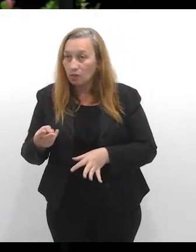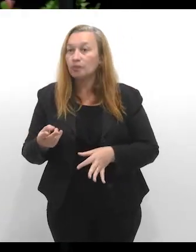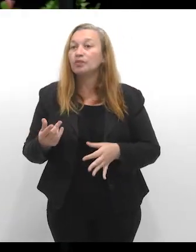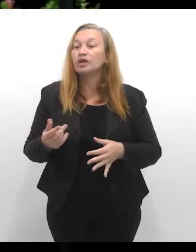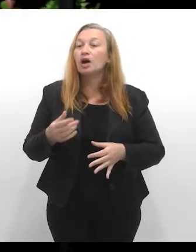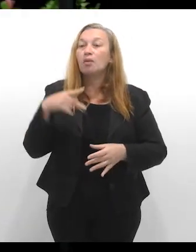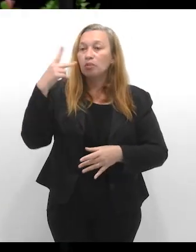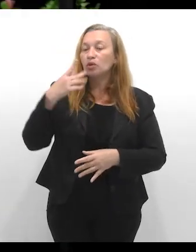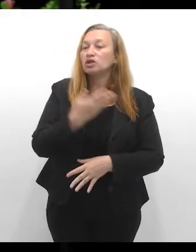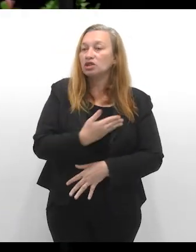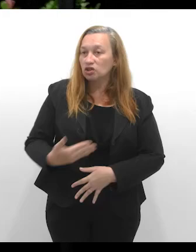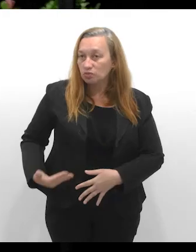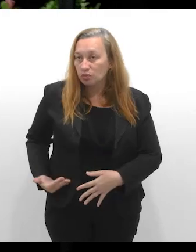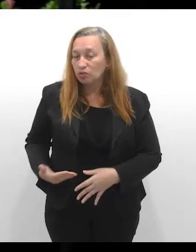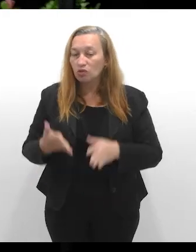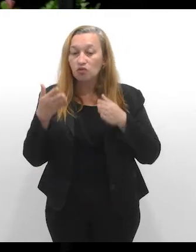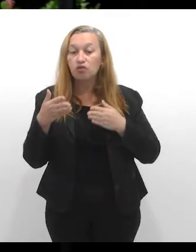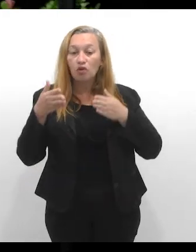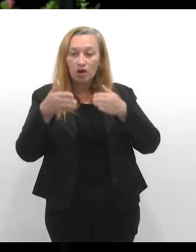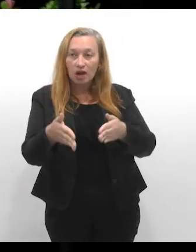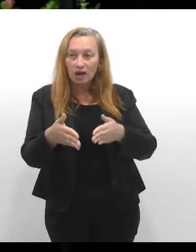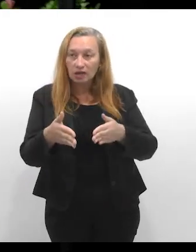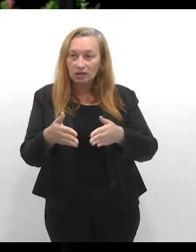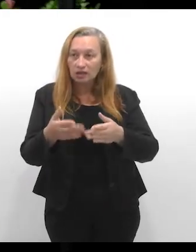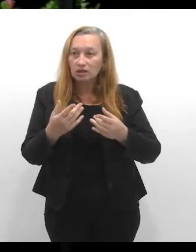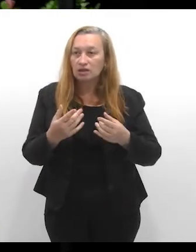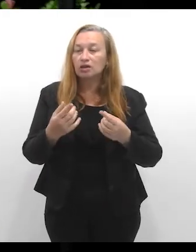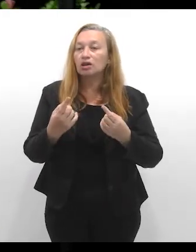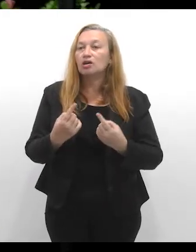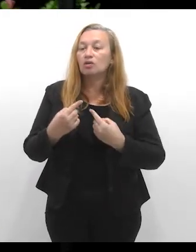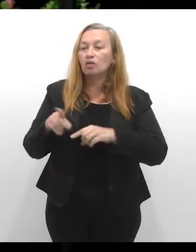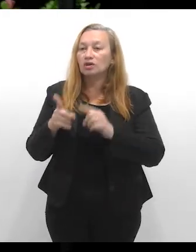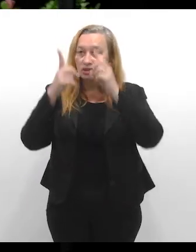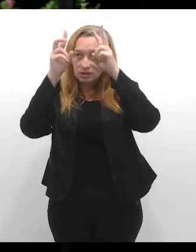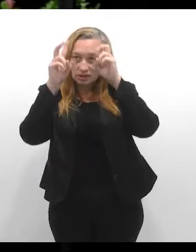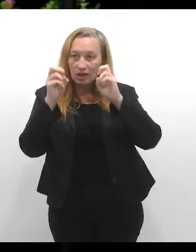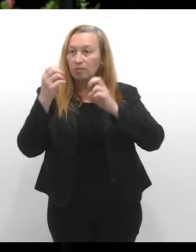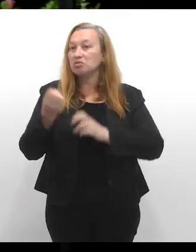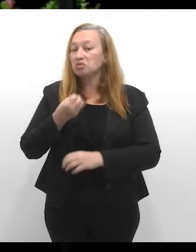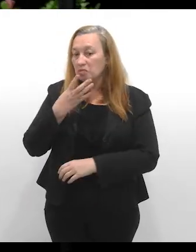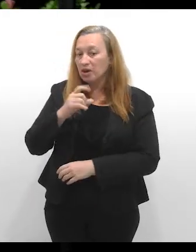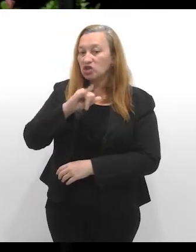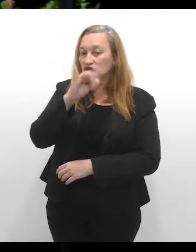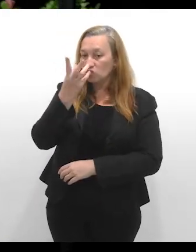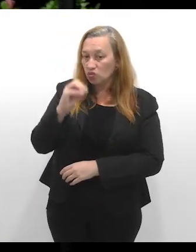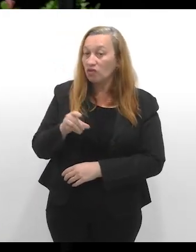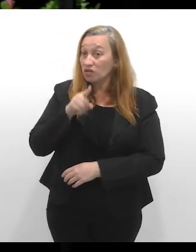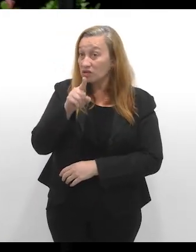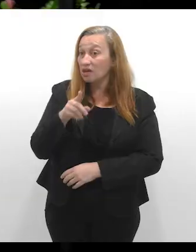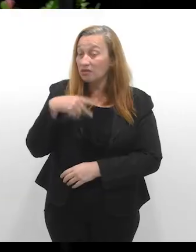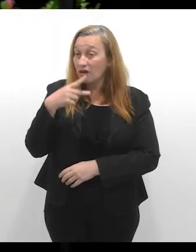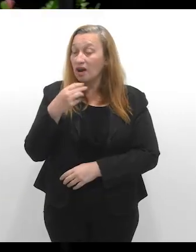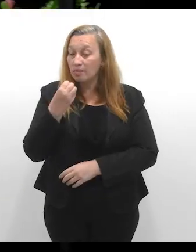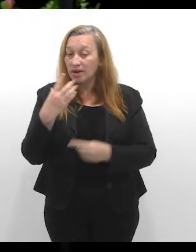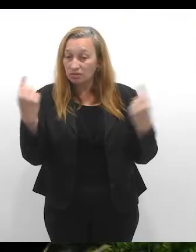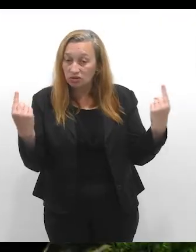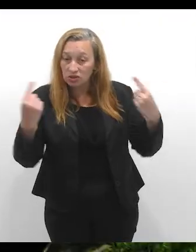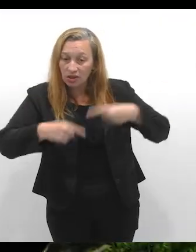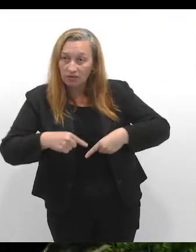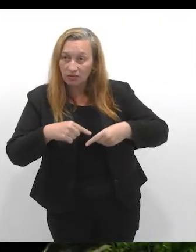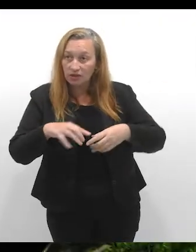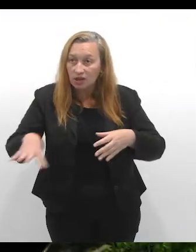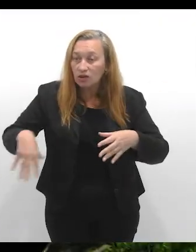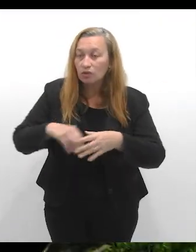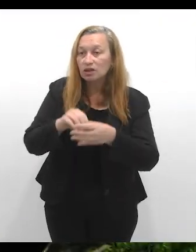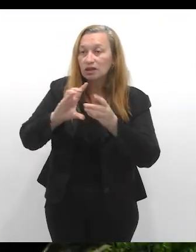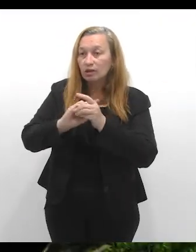de transição, que a gente faça efetivamente políticas públicas voltadas ao enfrentamento desse tema. Muito bem, Júlio. Eu acho que você traz